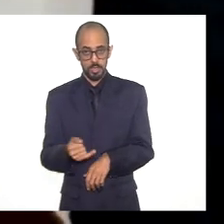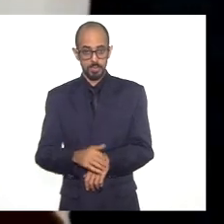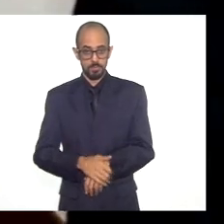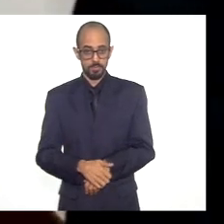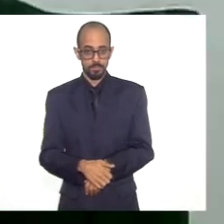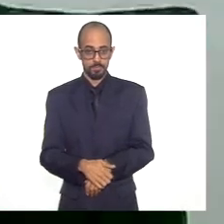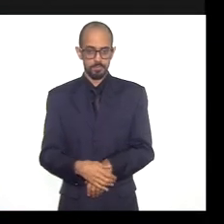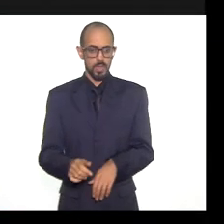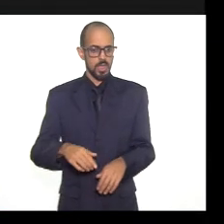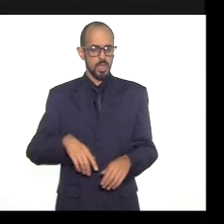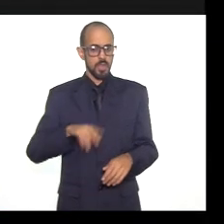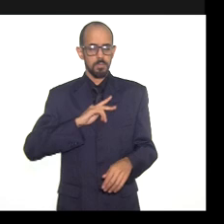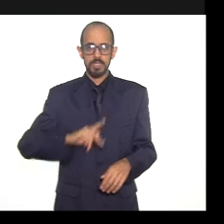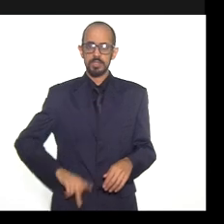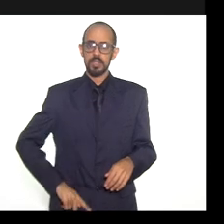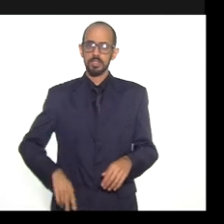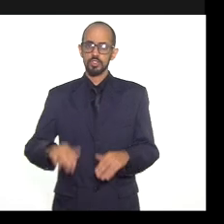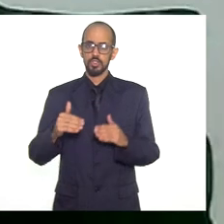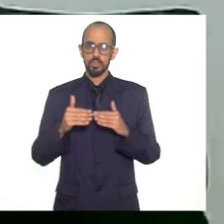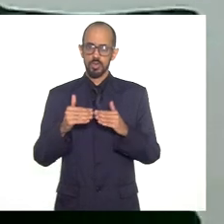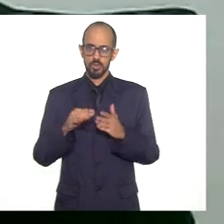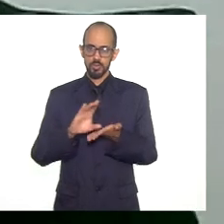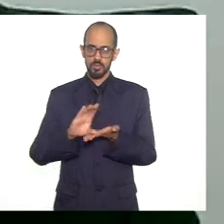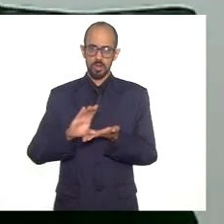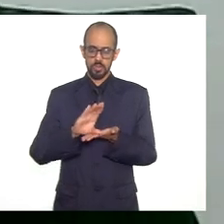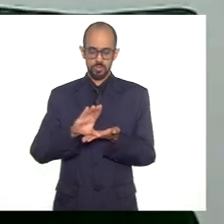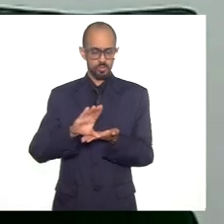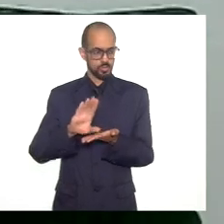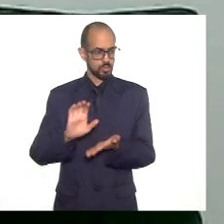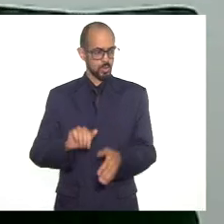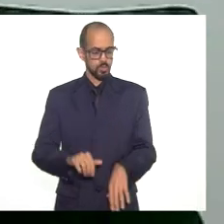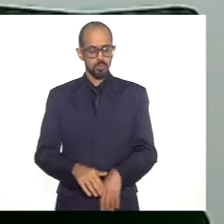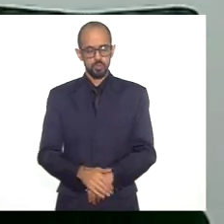Senhor presidente, o parecer é pela constitucionalidade.